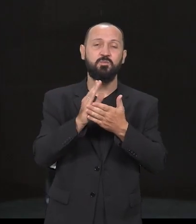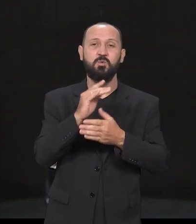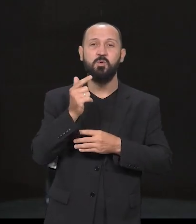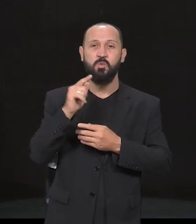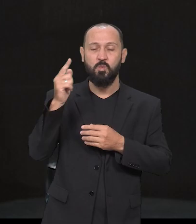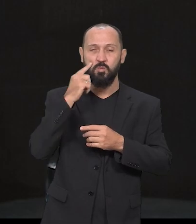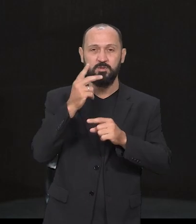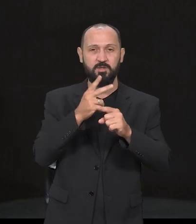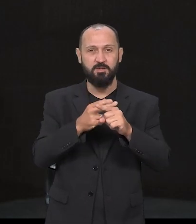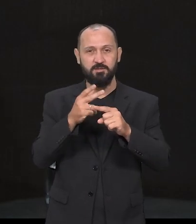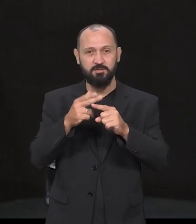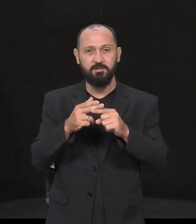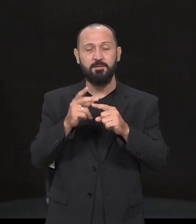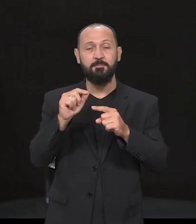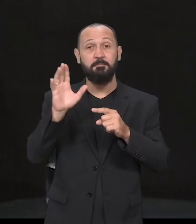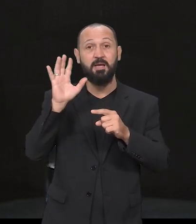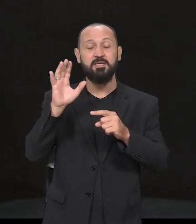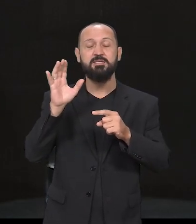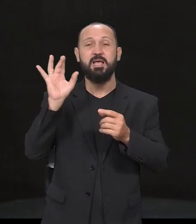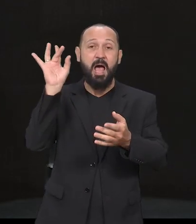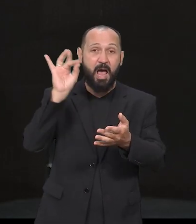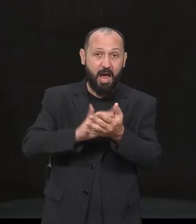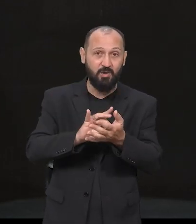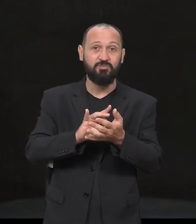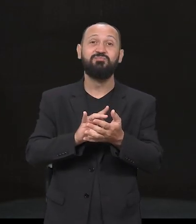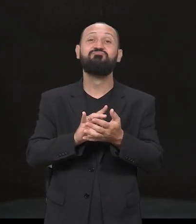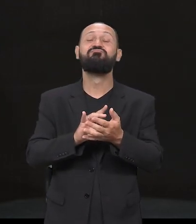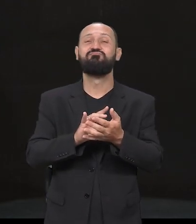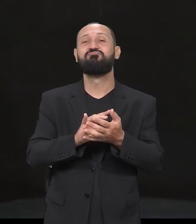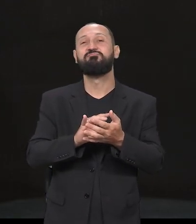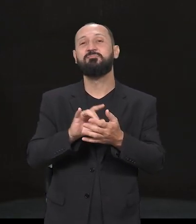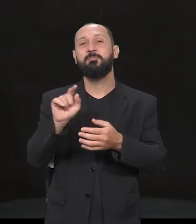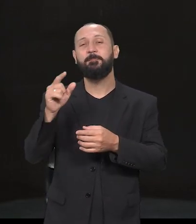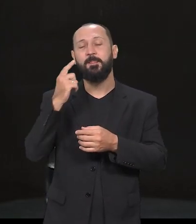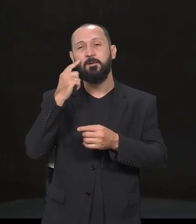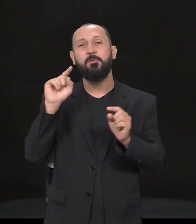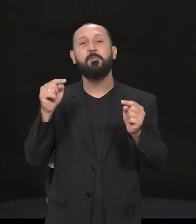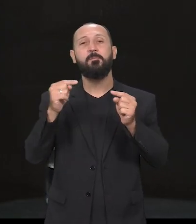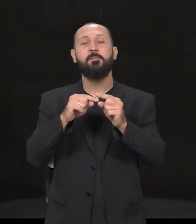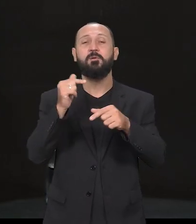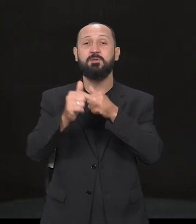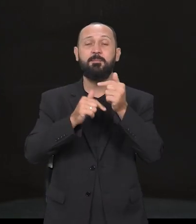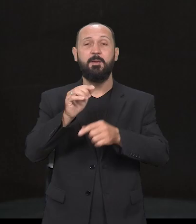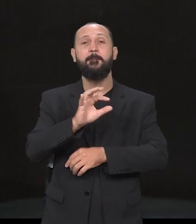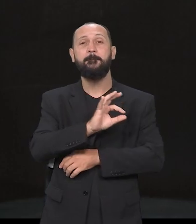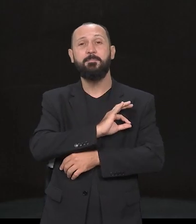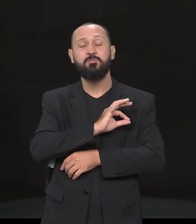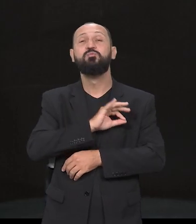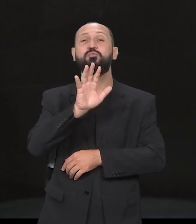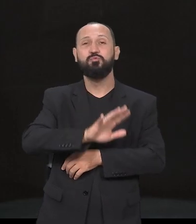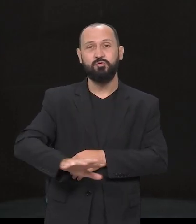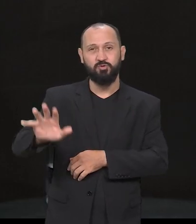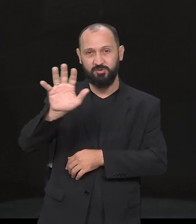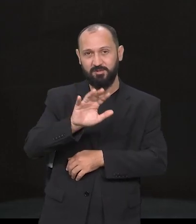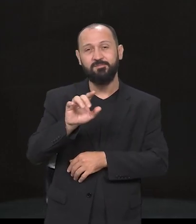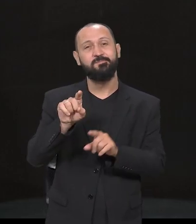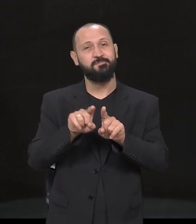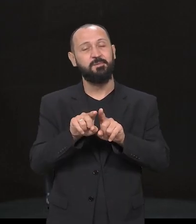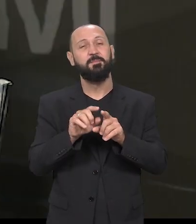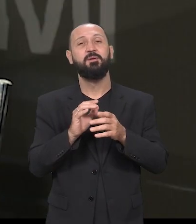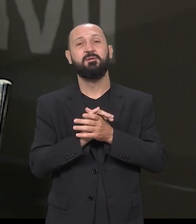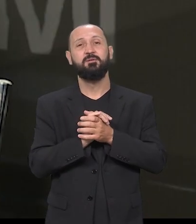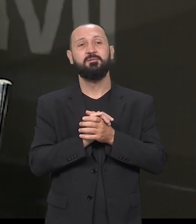algumas outras séries, elas são mais realistas, né? Inclusive até em relação ao trabalho policial de maneira geral,